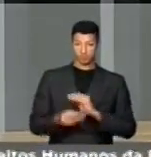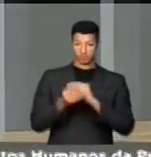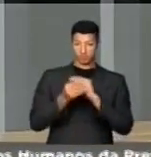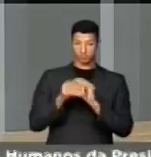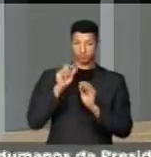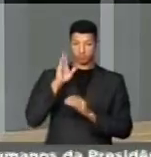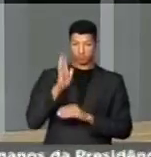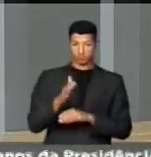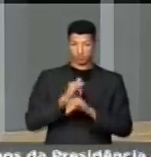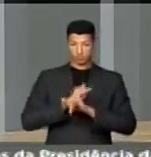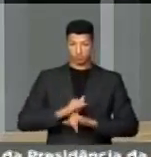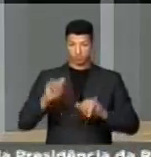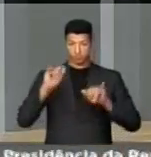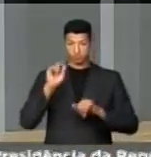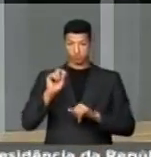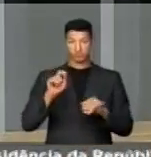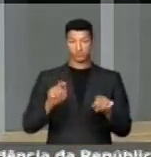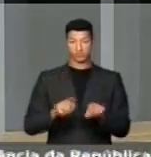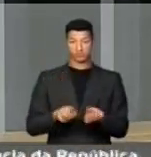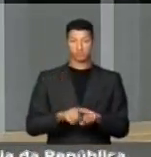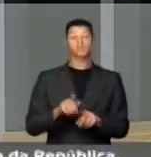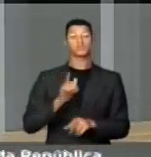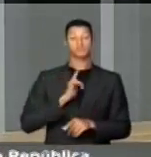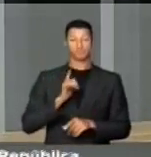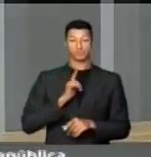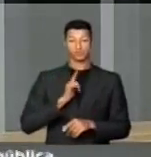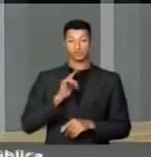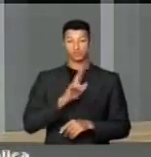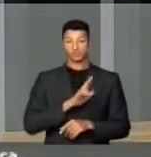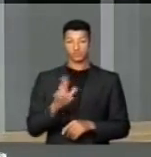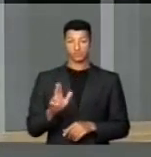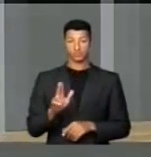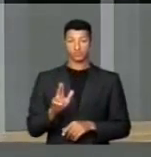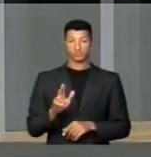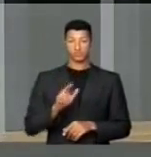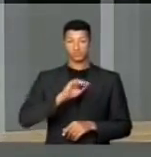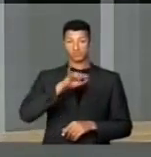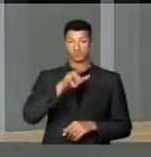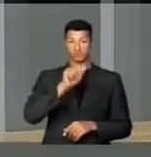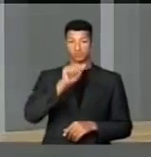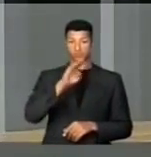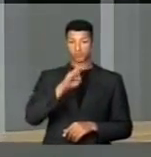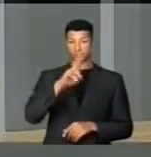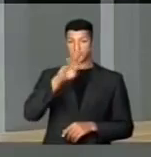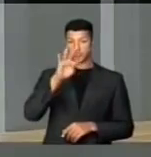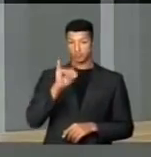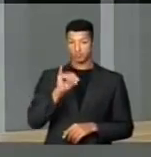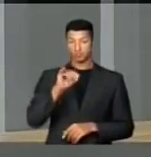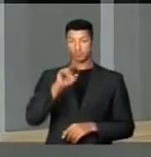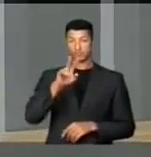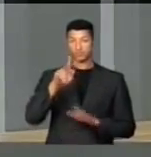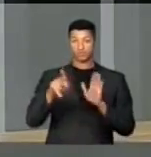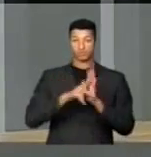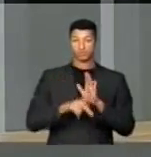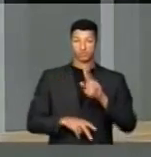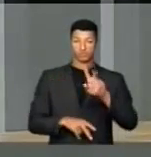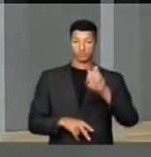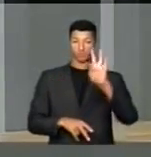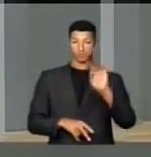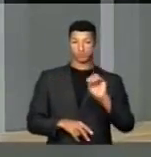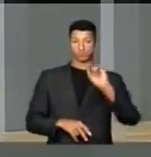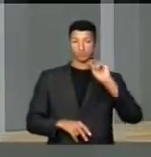ao que já se diz, de que também existe o chamado jabuti do veto, ou